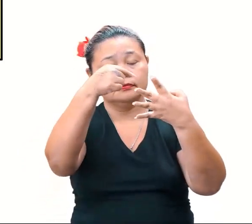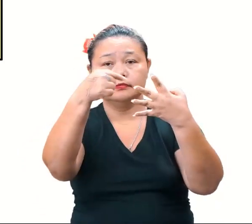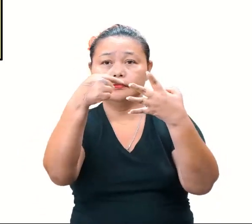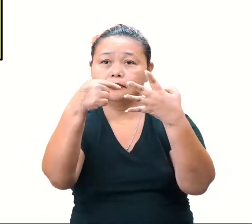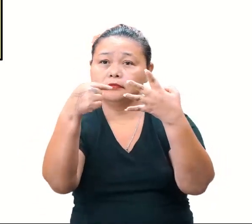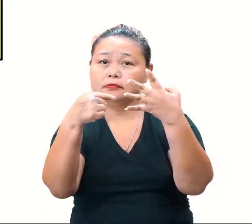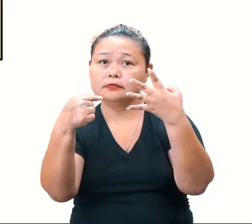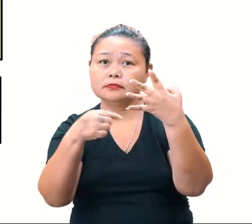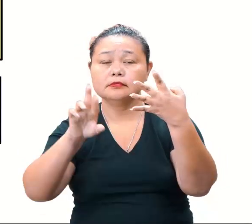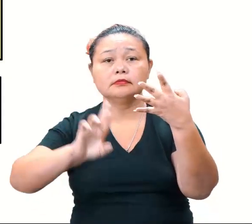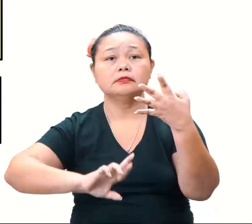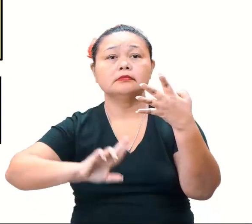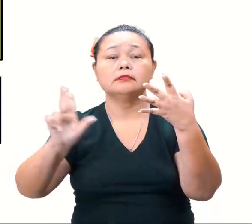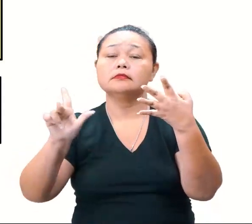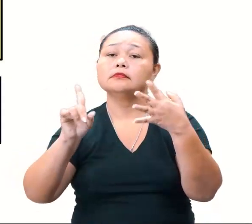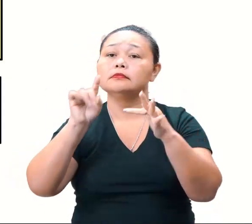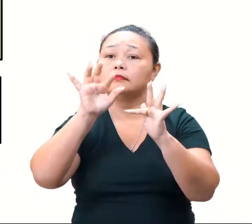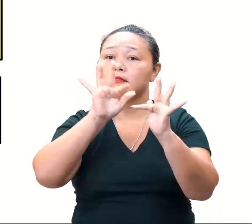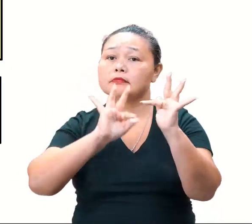o gráfico da função.